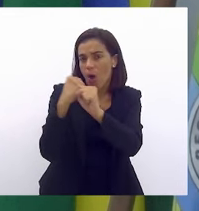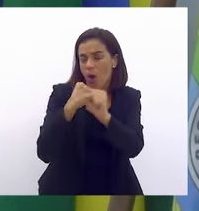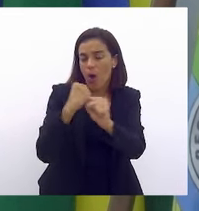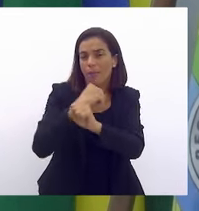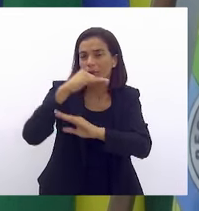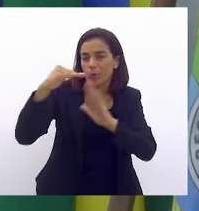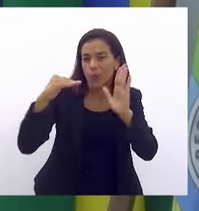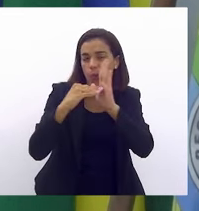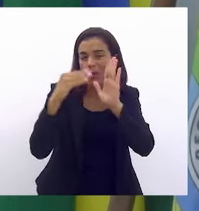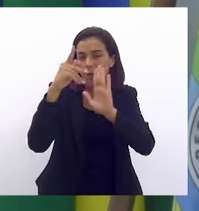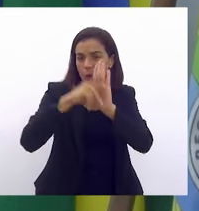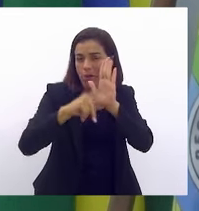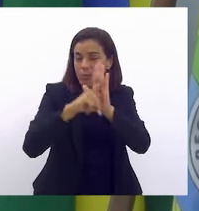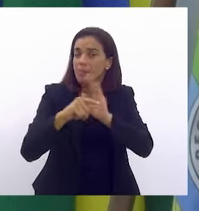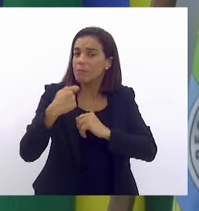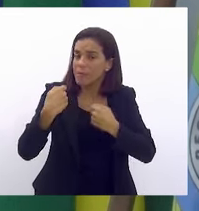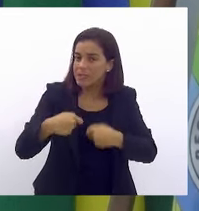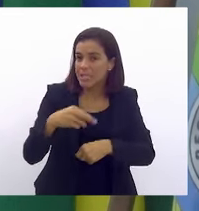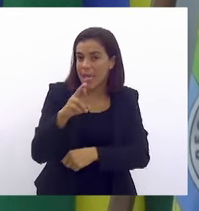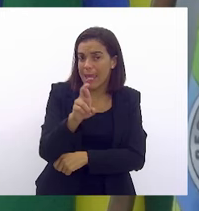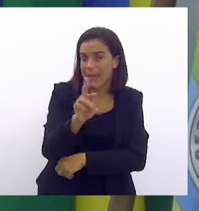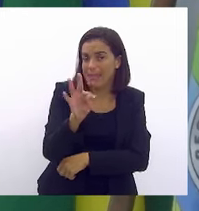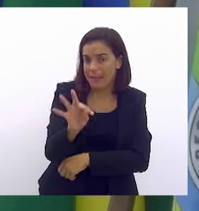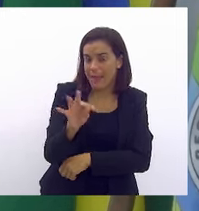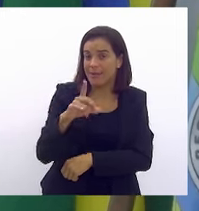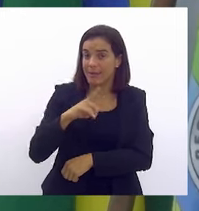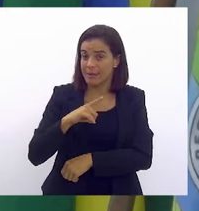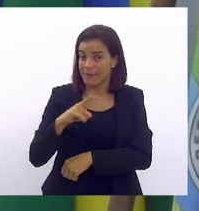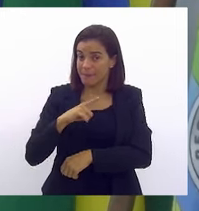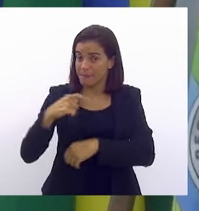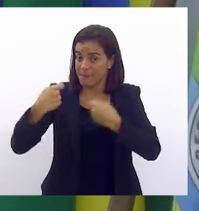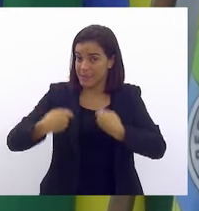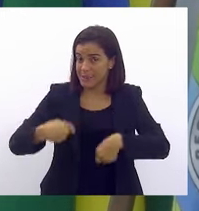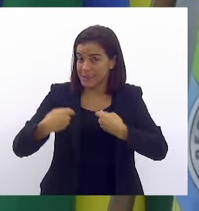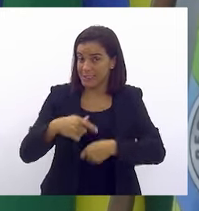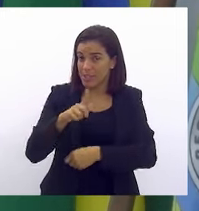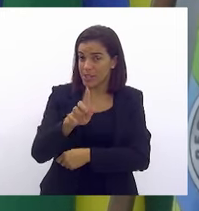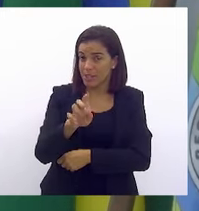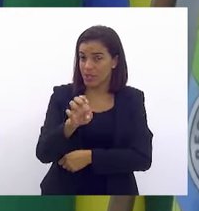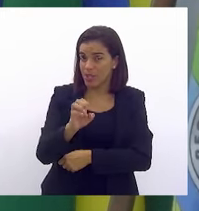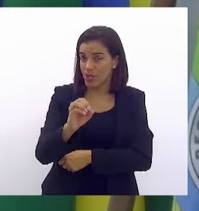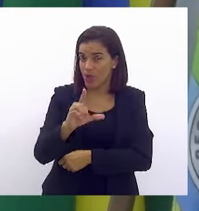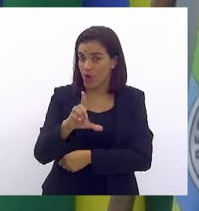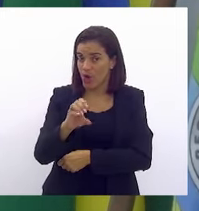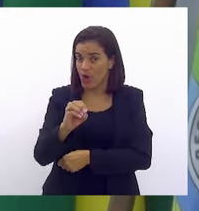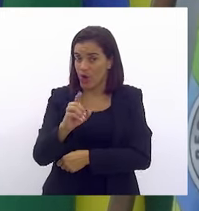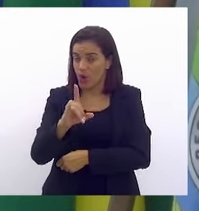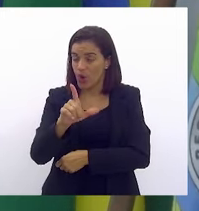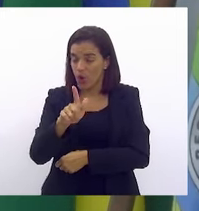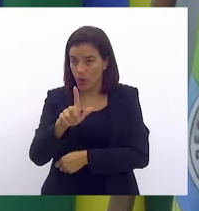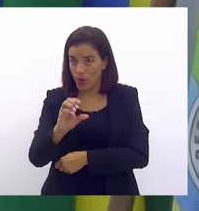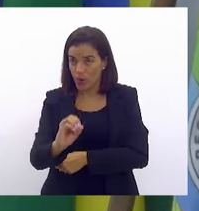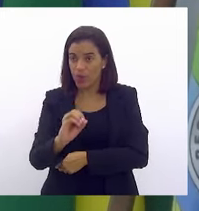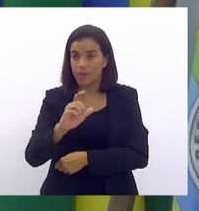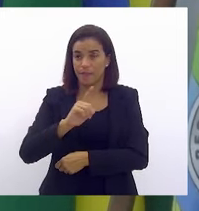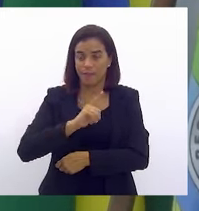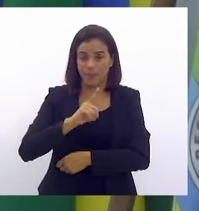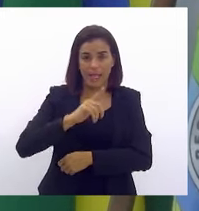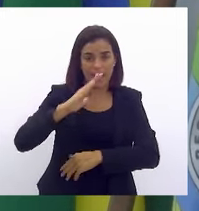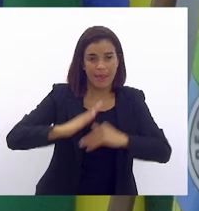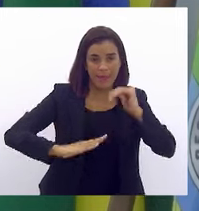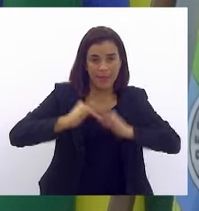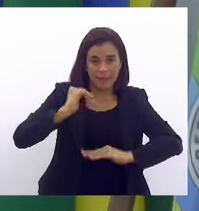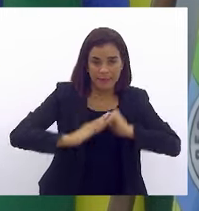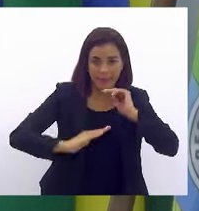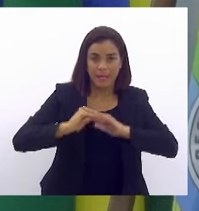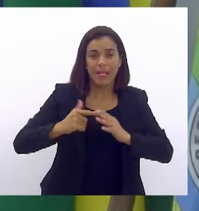gerenciamento de projeto tem que ter um ART, tem que ter um geólogo, né, o pessoal do DRM tem, o INEA tem lá os técnicos que são